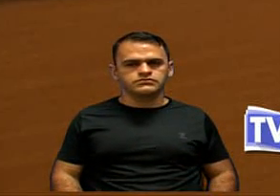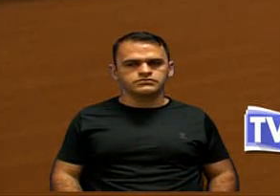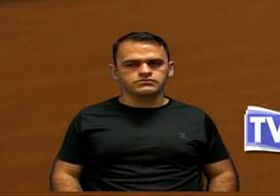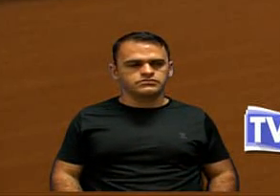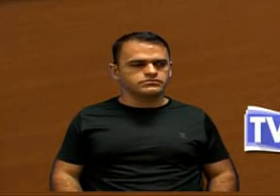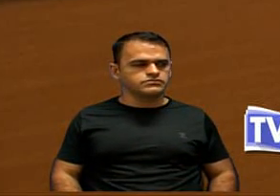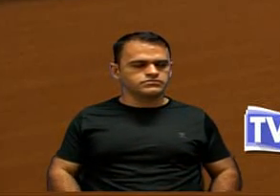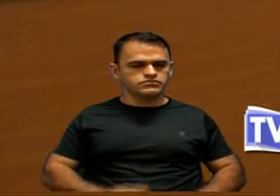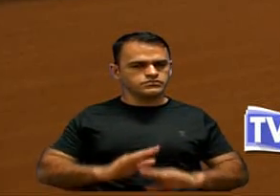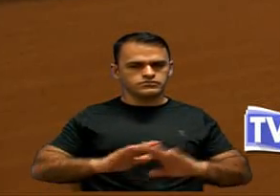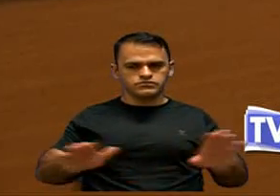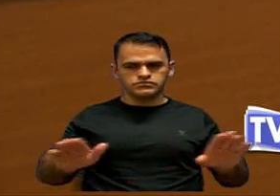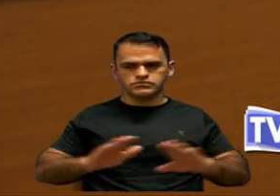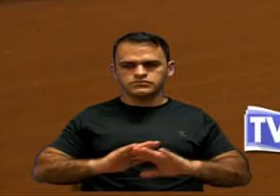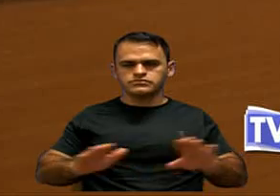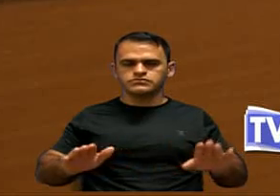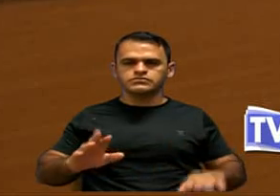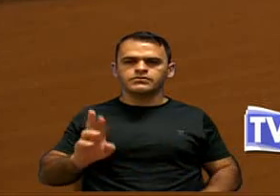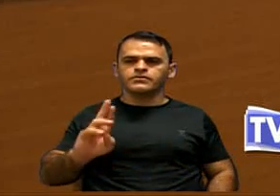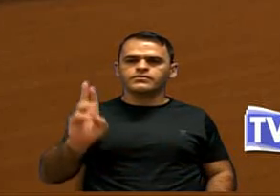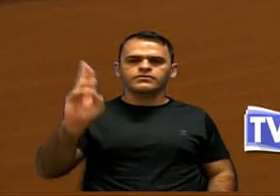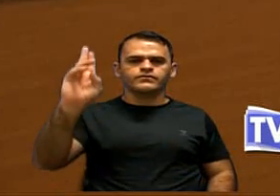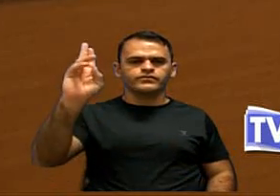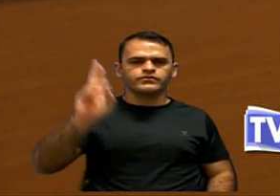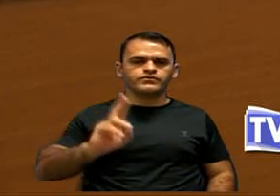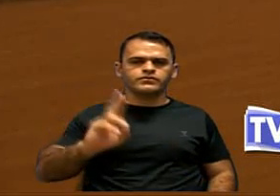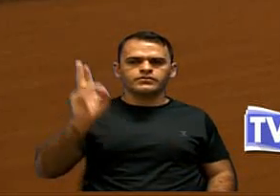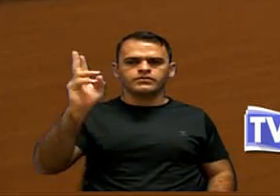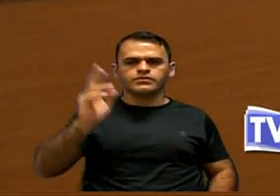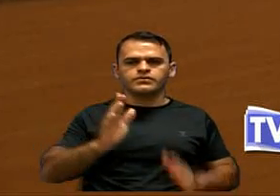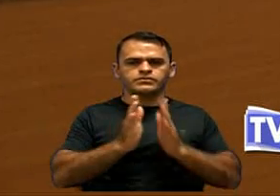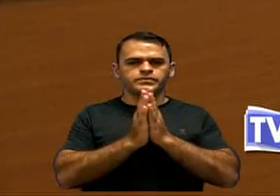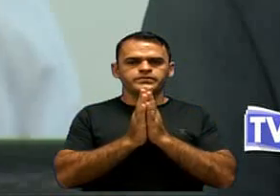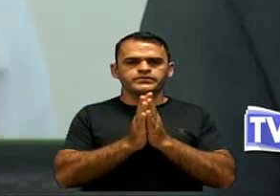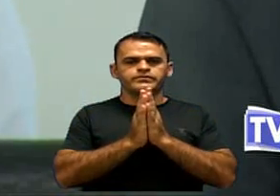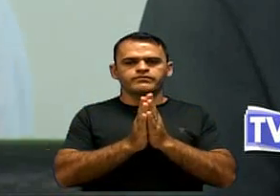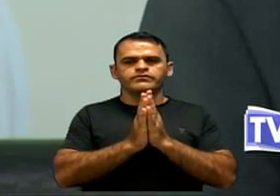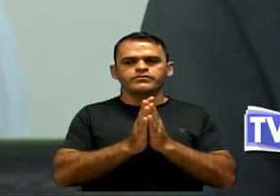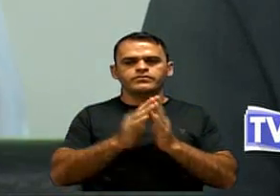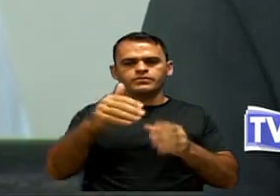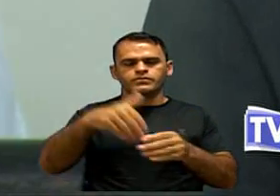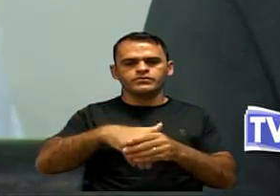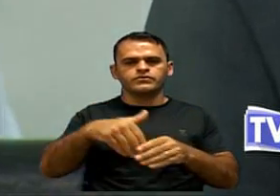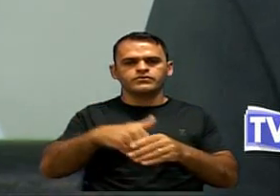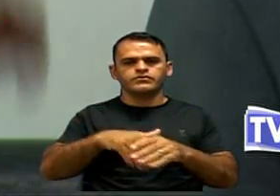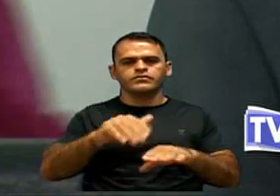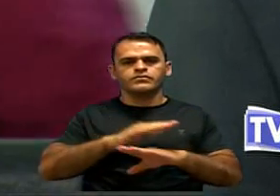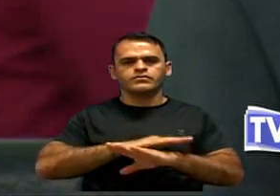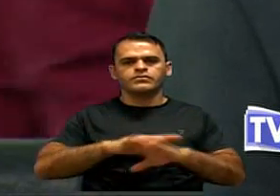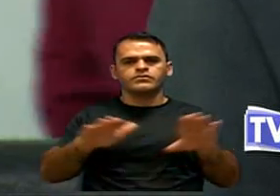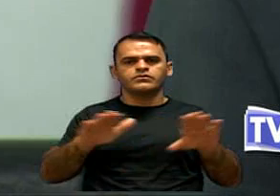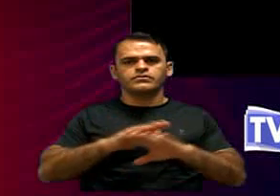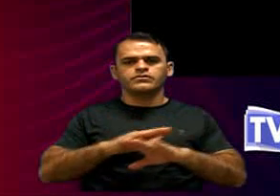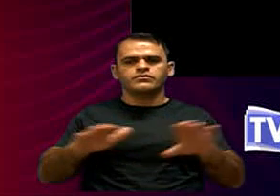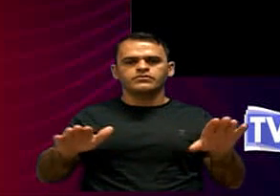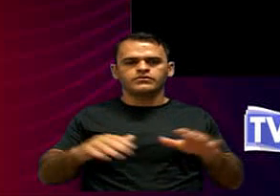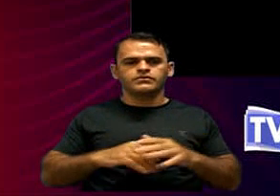Pronto. Rodrigo, por favor, Rodrigo, terminou a votação. Encerrada a votação.